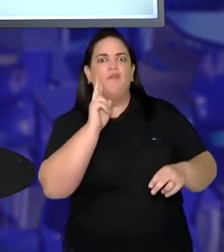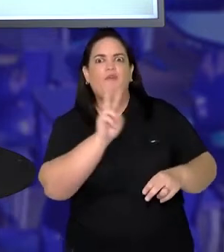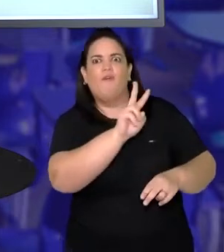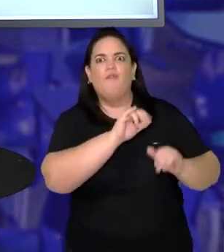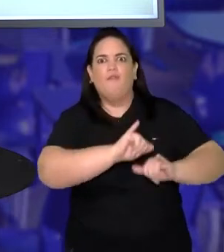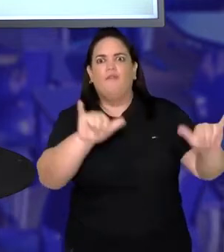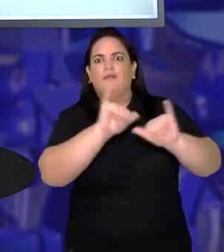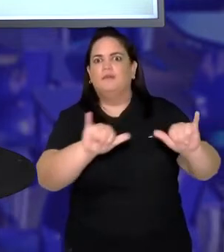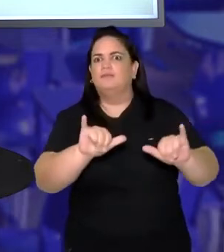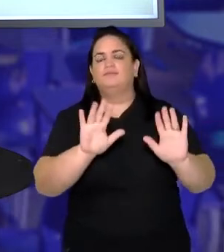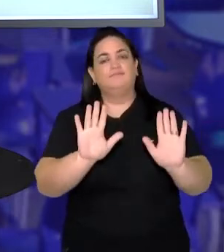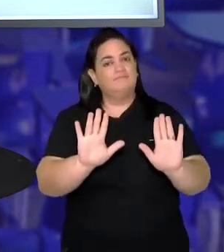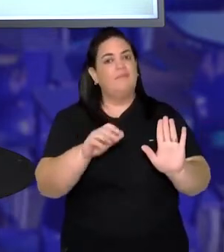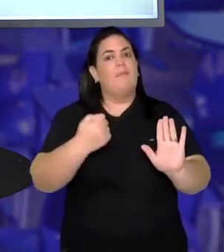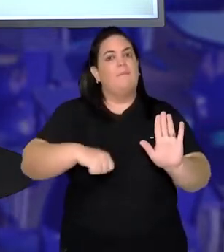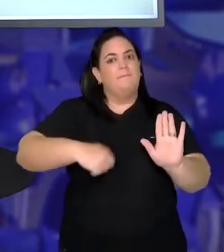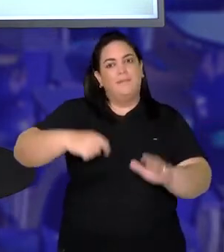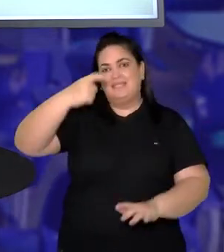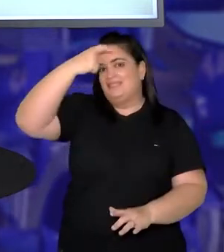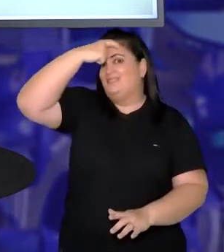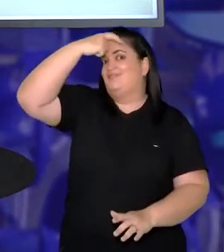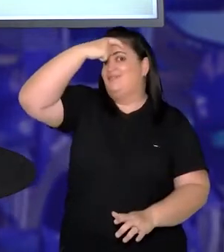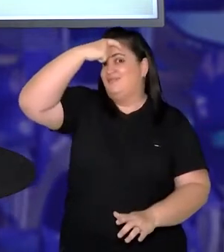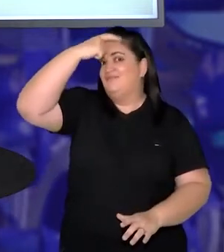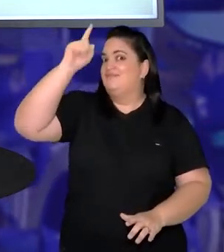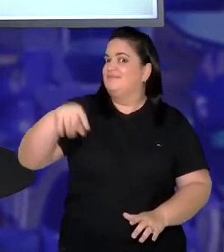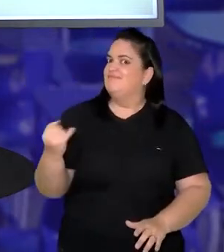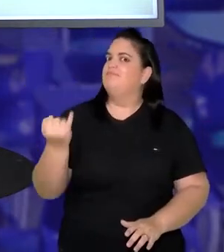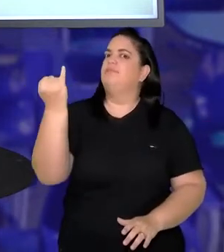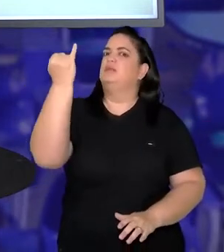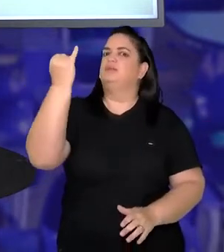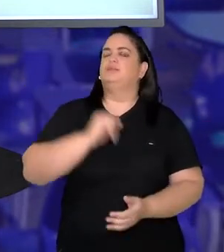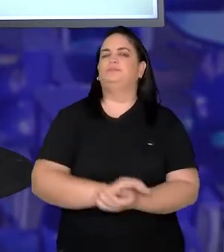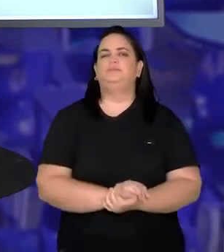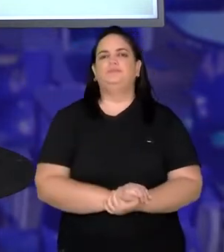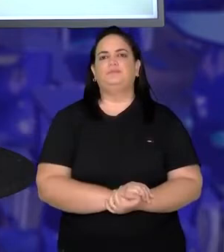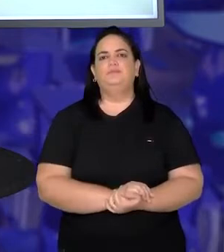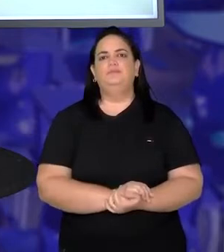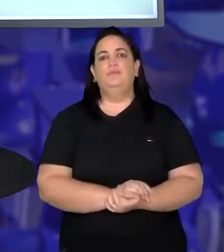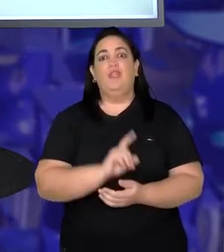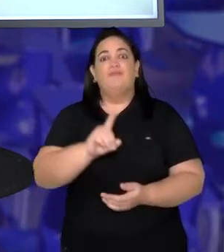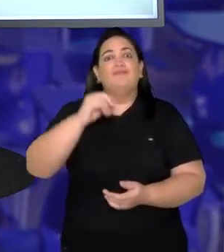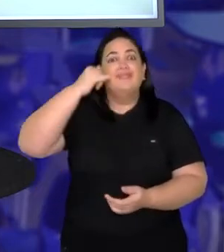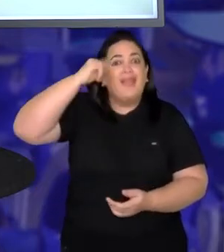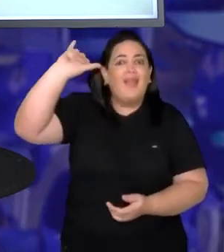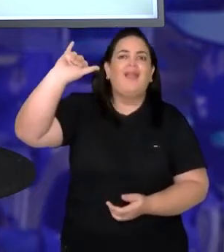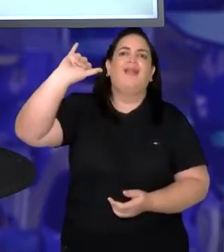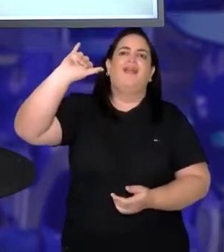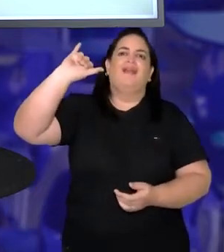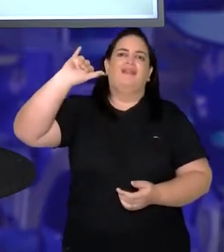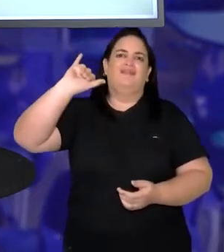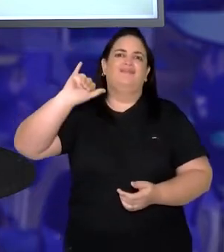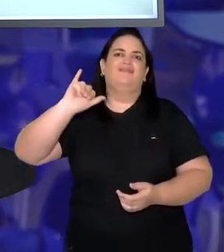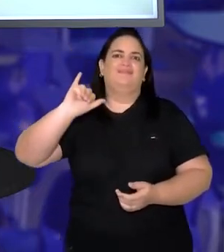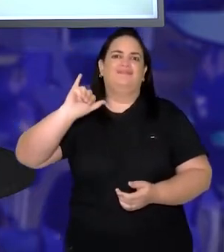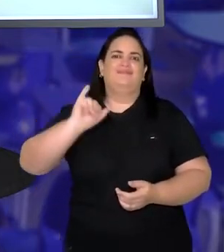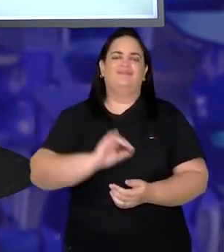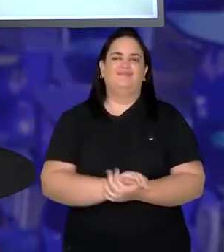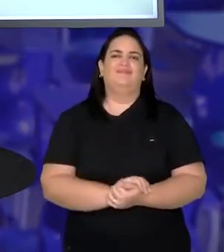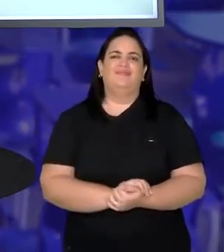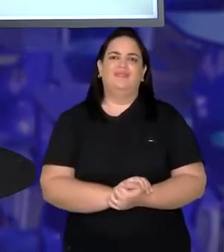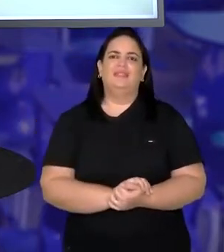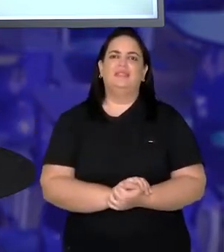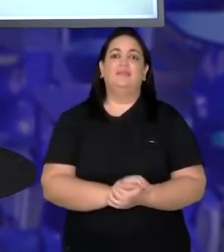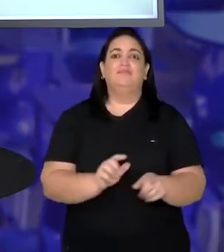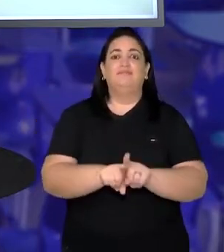dessas publicidades? Certo, gente? Então essa consciência é fundamental. Tanto no sentido de você se prevenir, quanto também quando você for